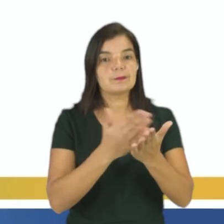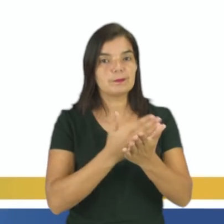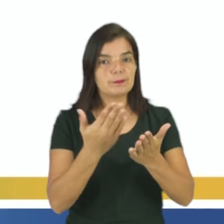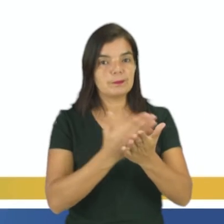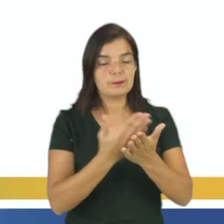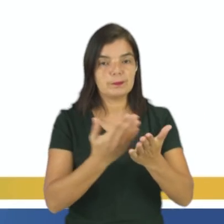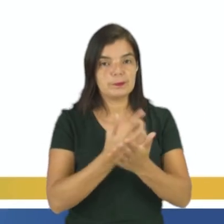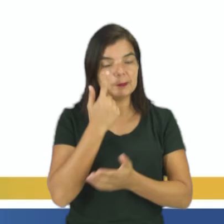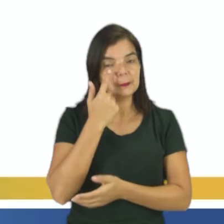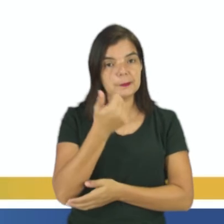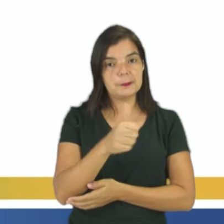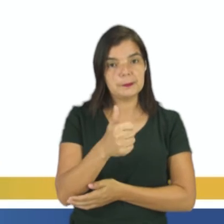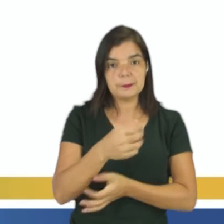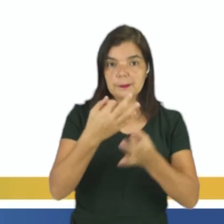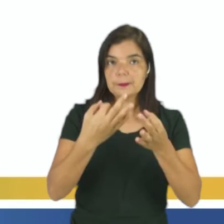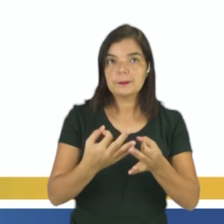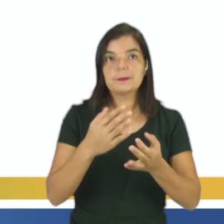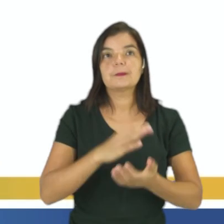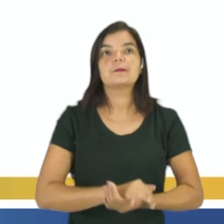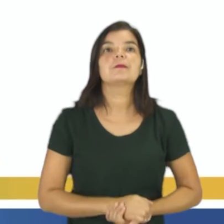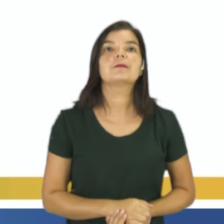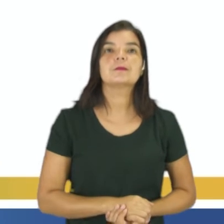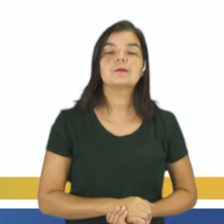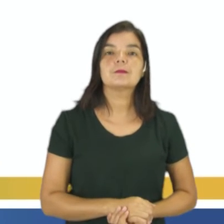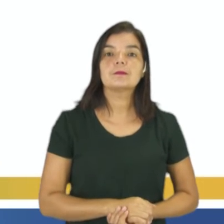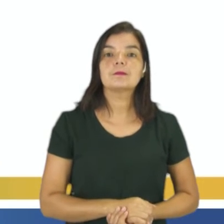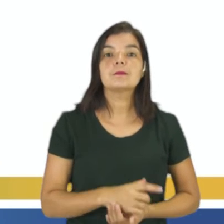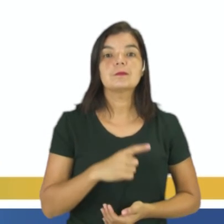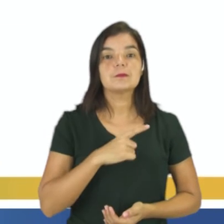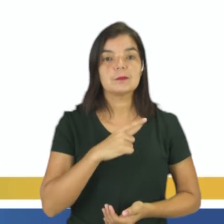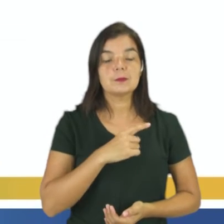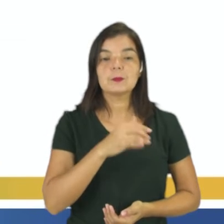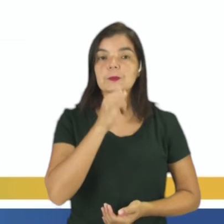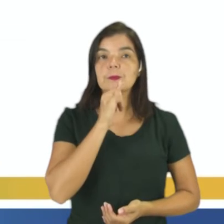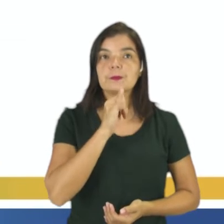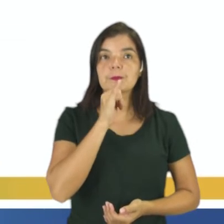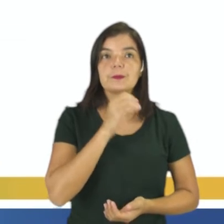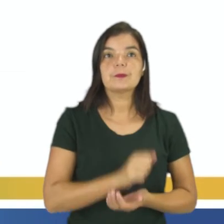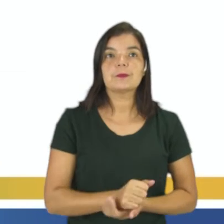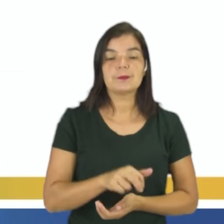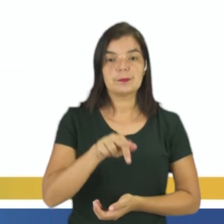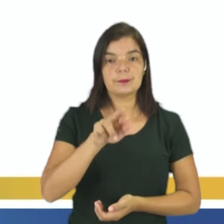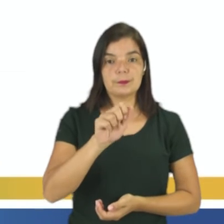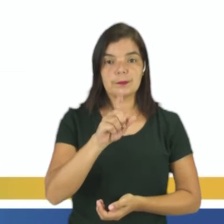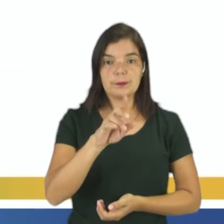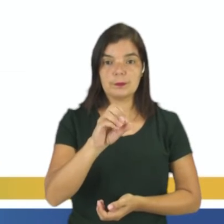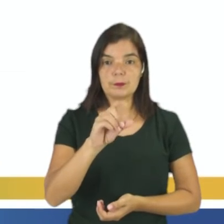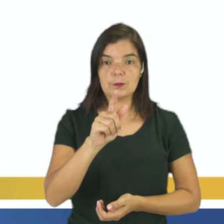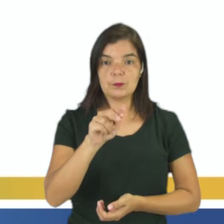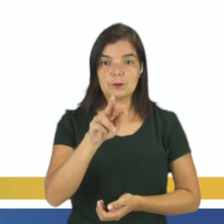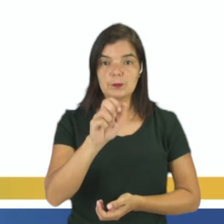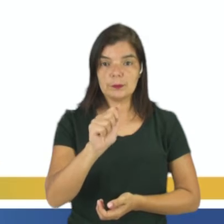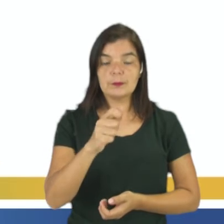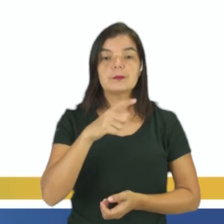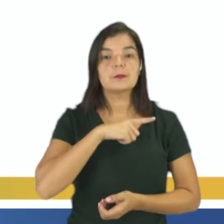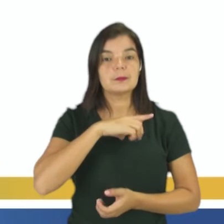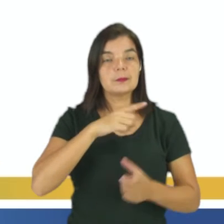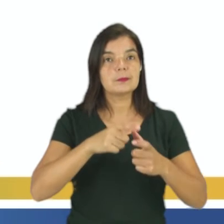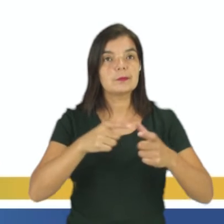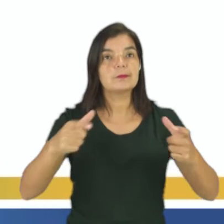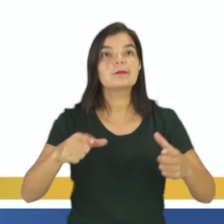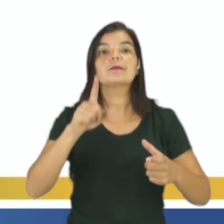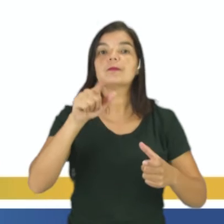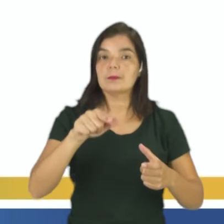que você está analisando, certinho? Então, eis aqui um exemplo. Radiografia da Metrópole é